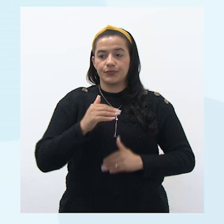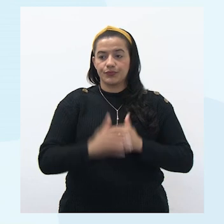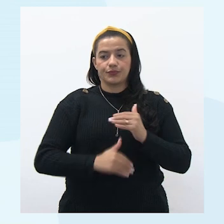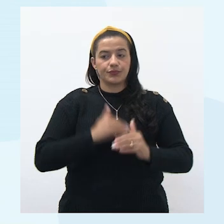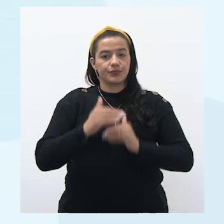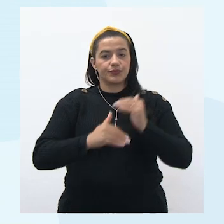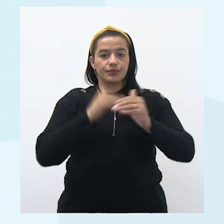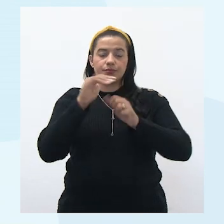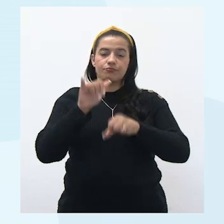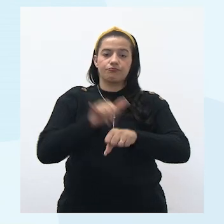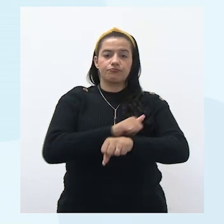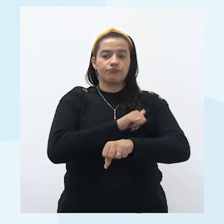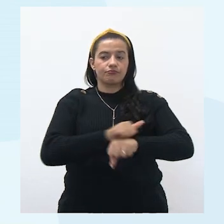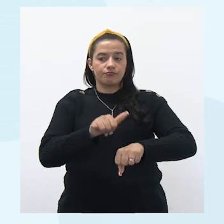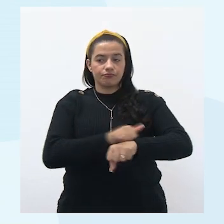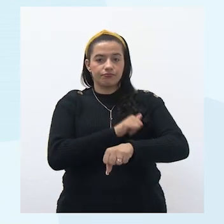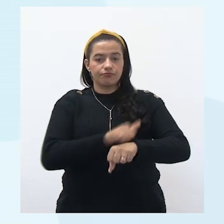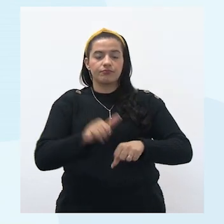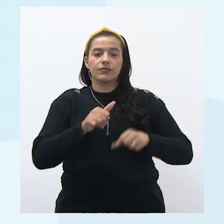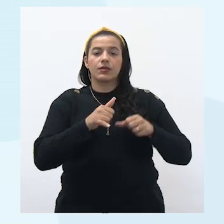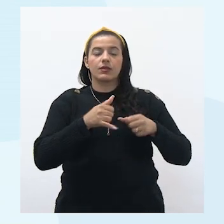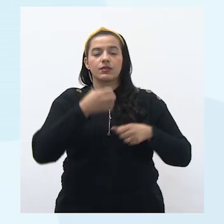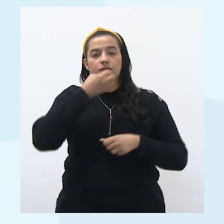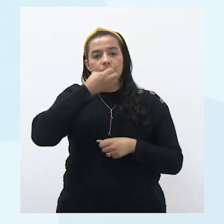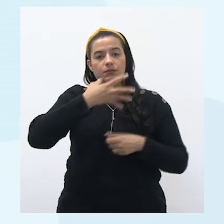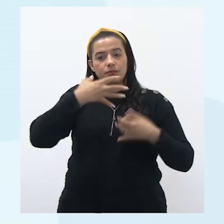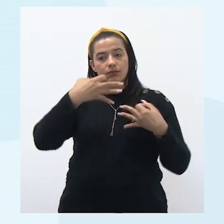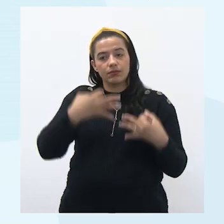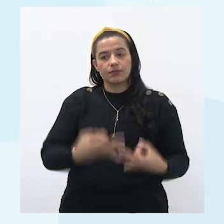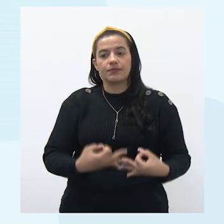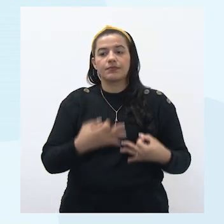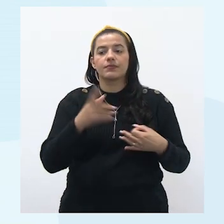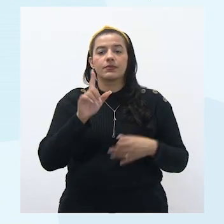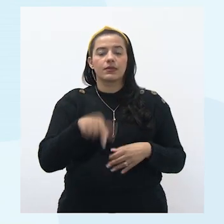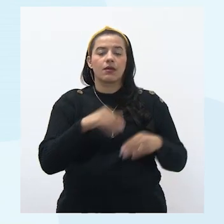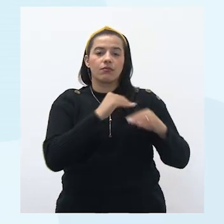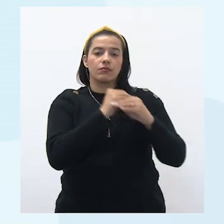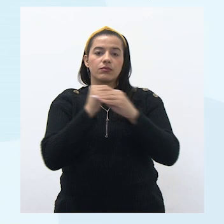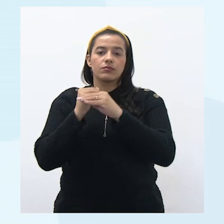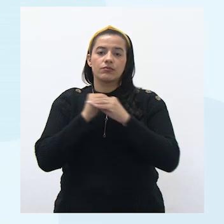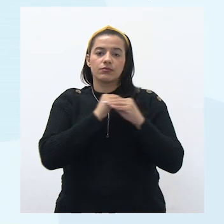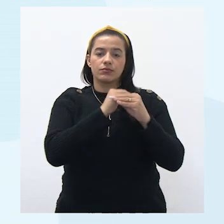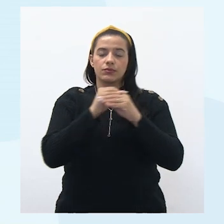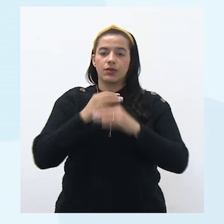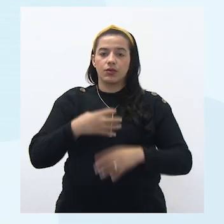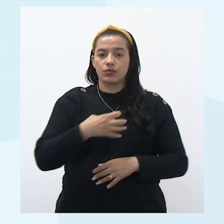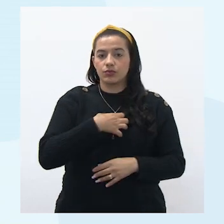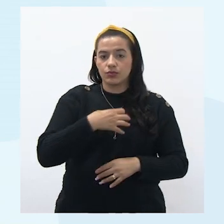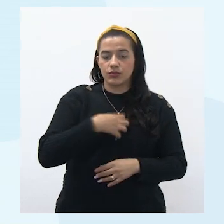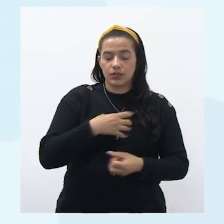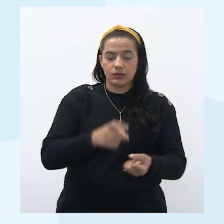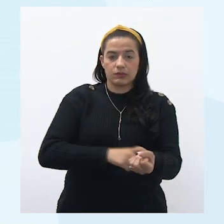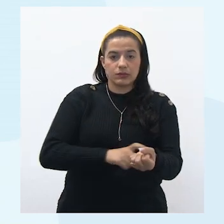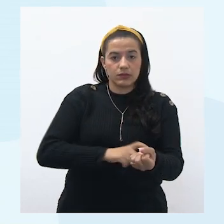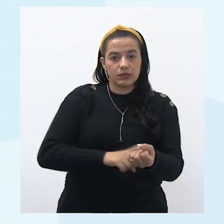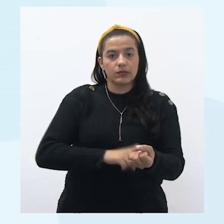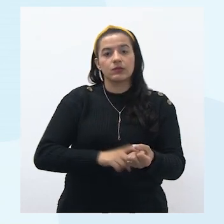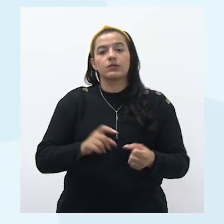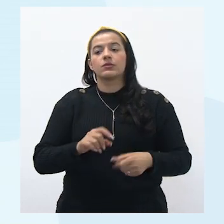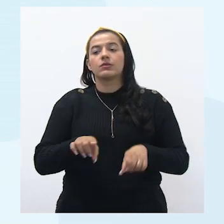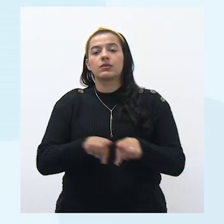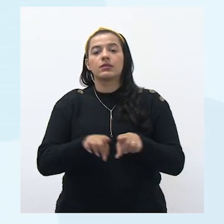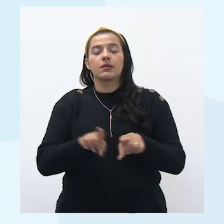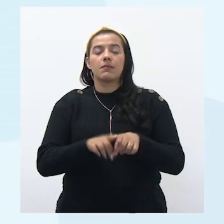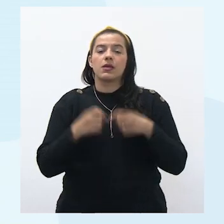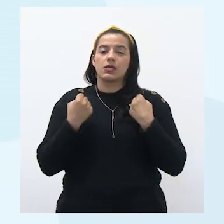desenvolver estratégias eficazes para regular o sentimento de raiva e